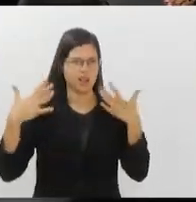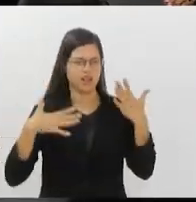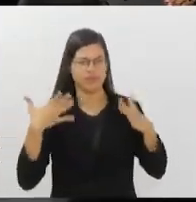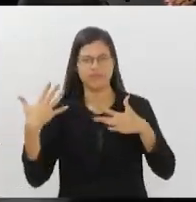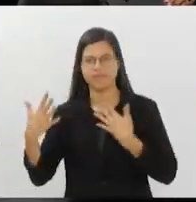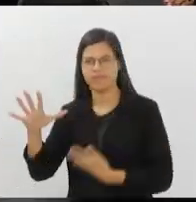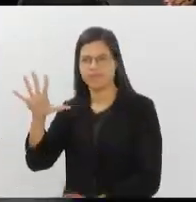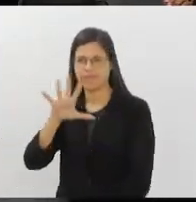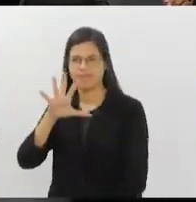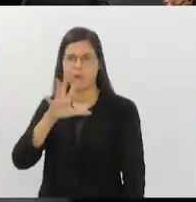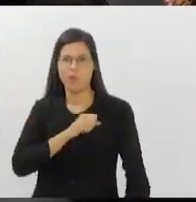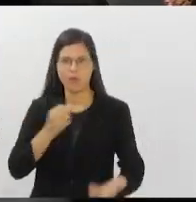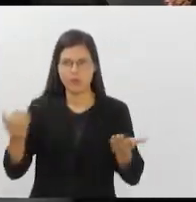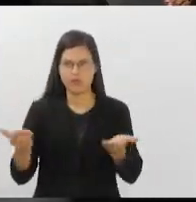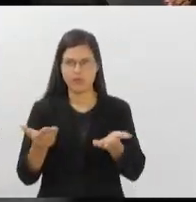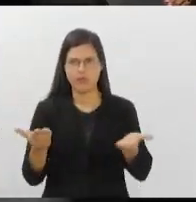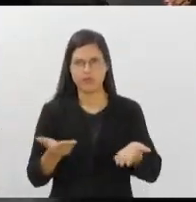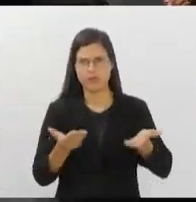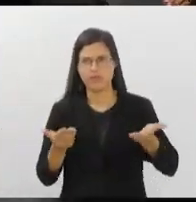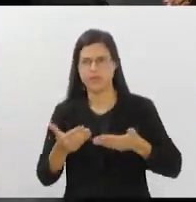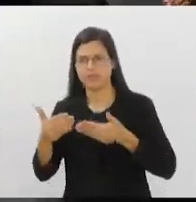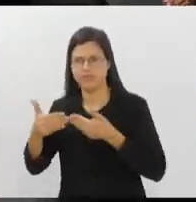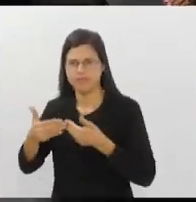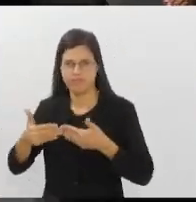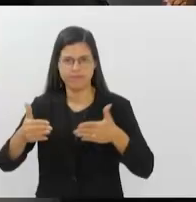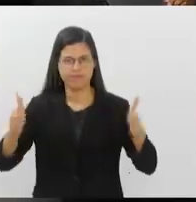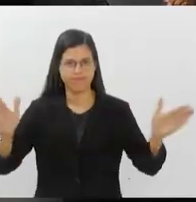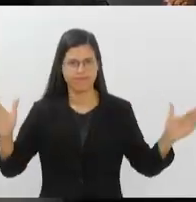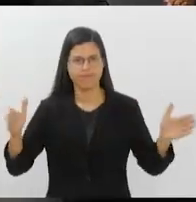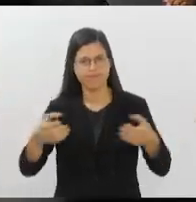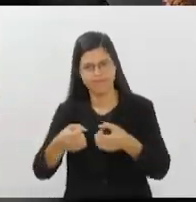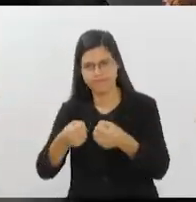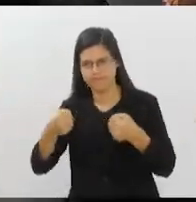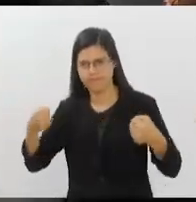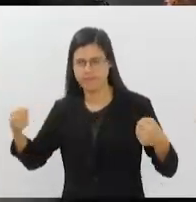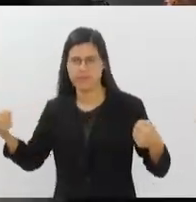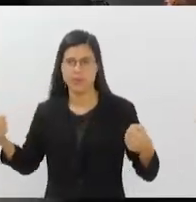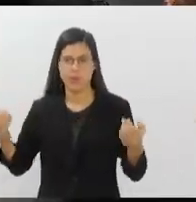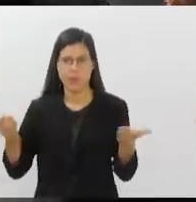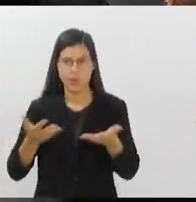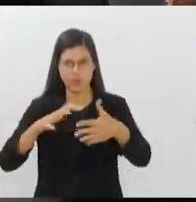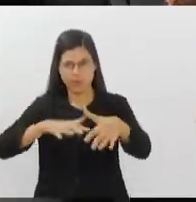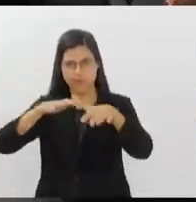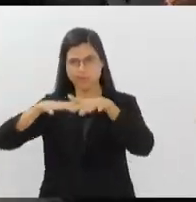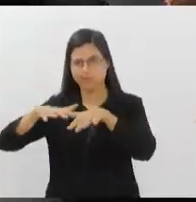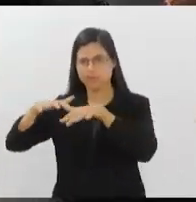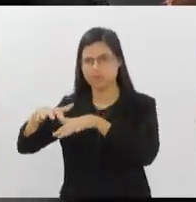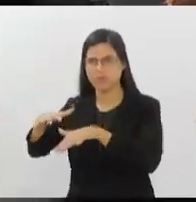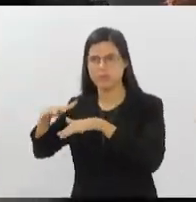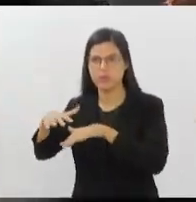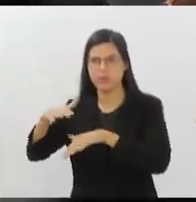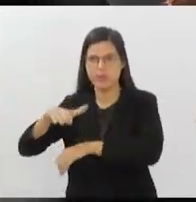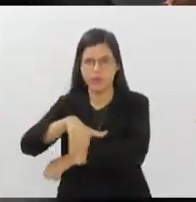amor. E hoje, hoje eu vou abrir as portas, hoje eu vou sair às